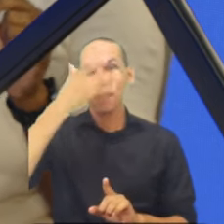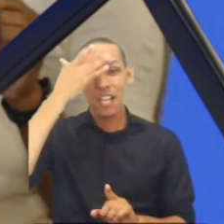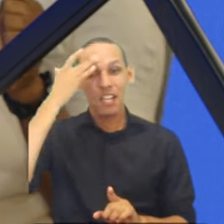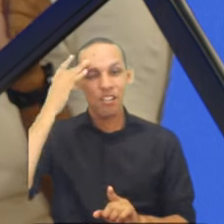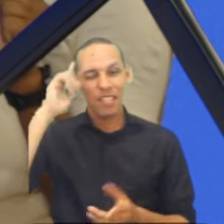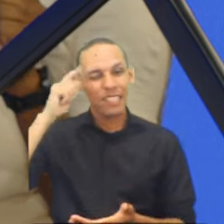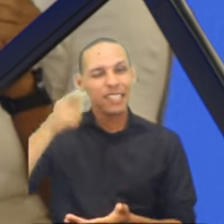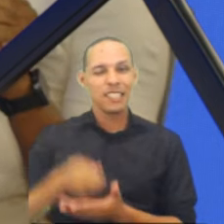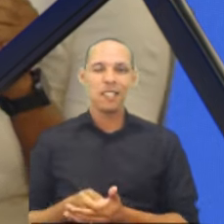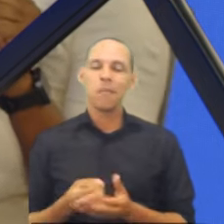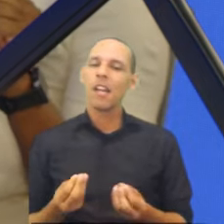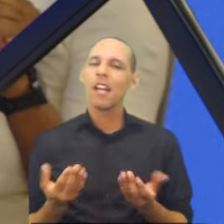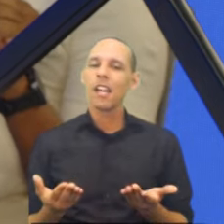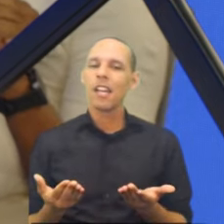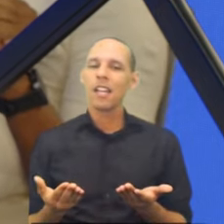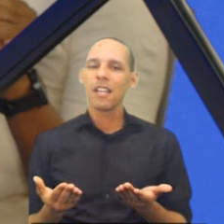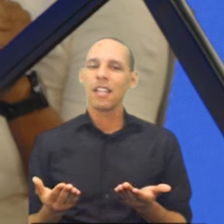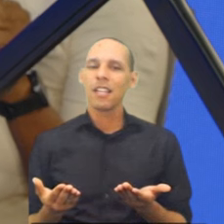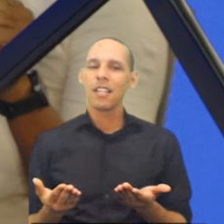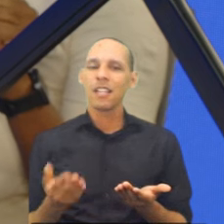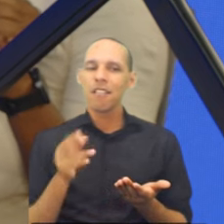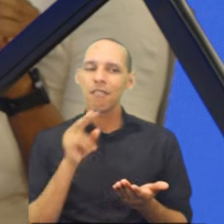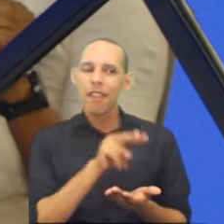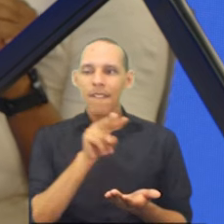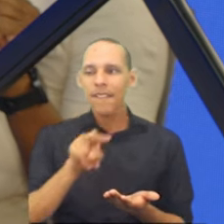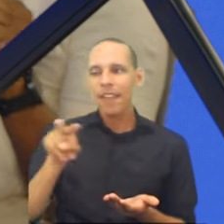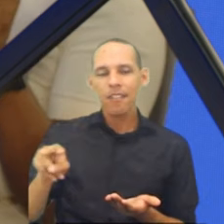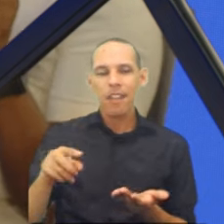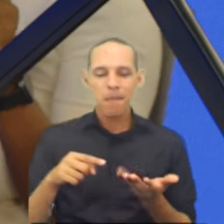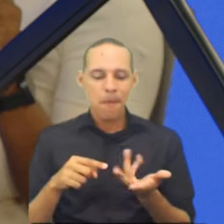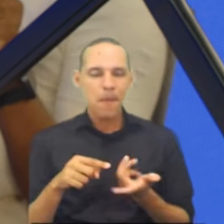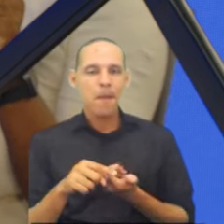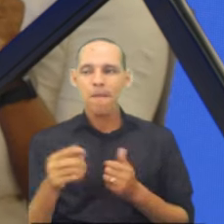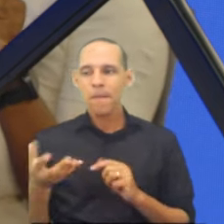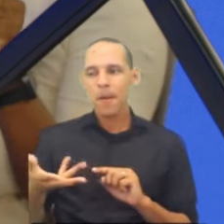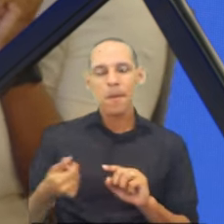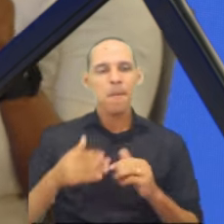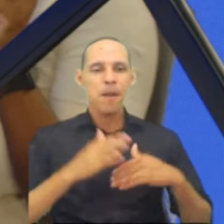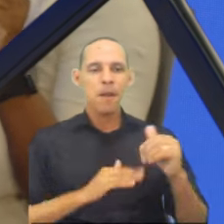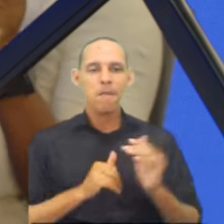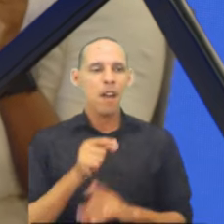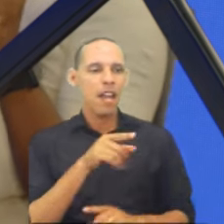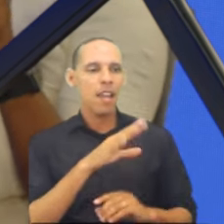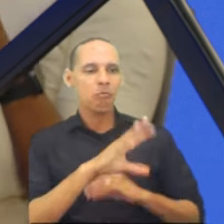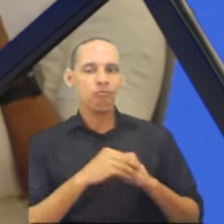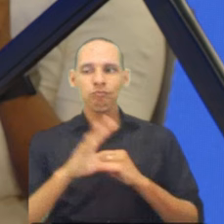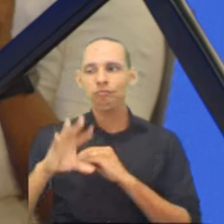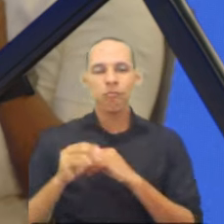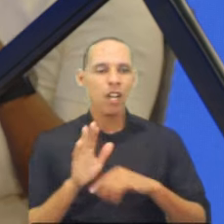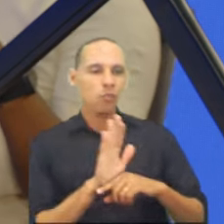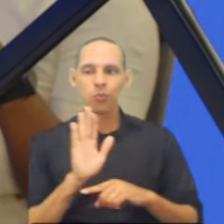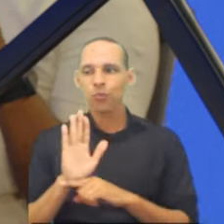pessoas que estão em processo de decisão para que comecem a olhar as capacidades o que aquelas pessoas vão agregar